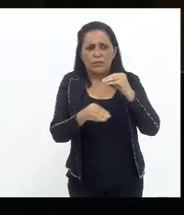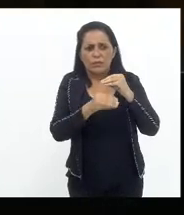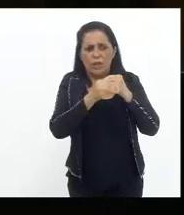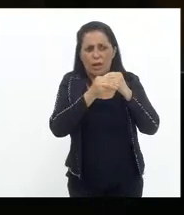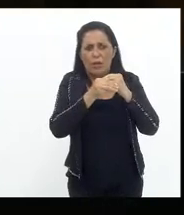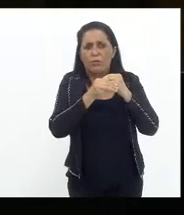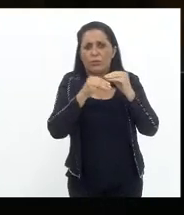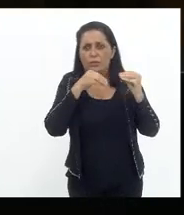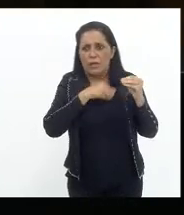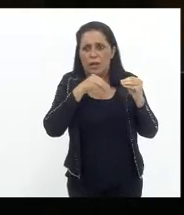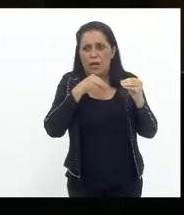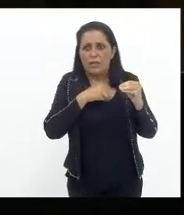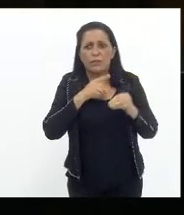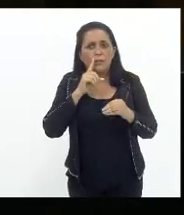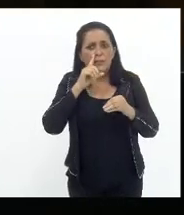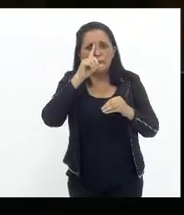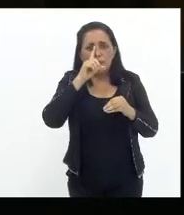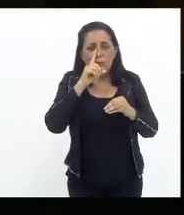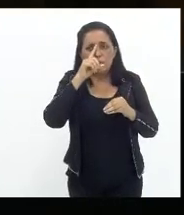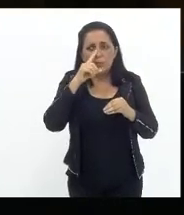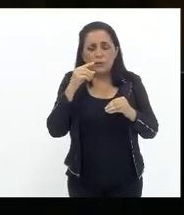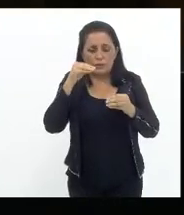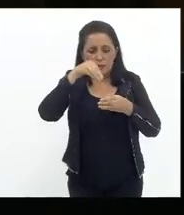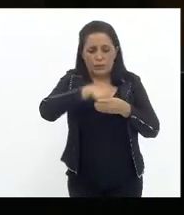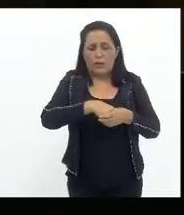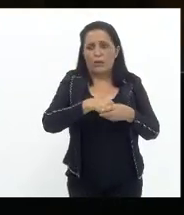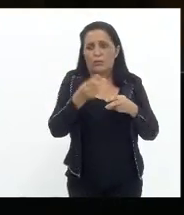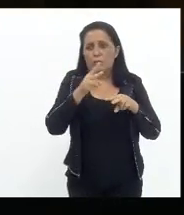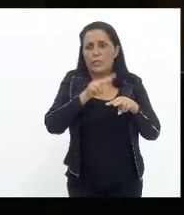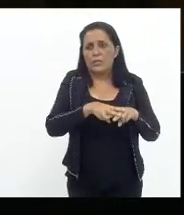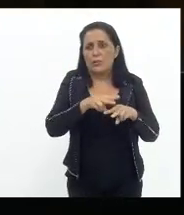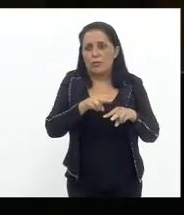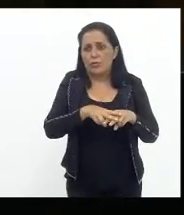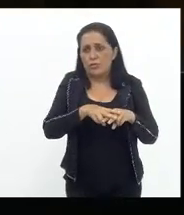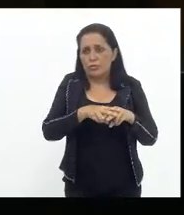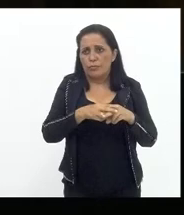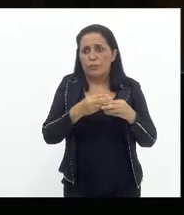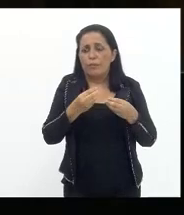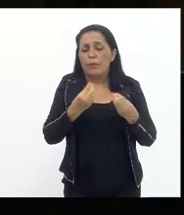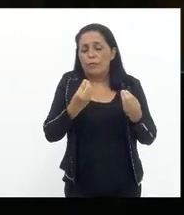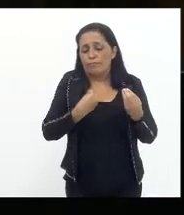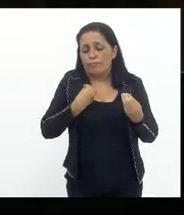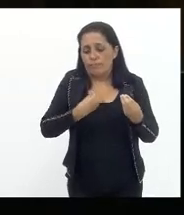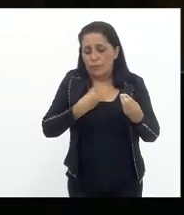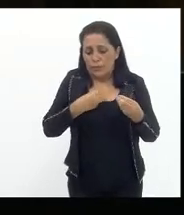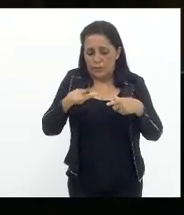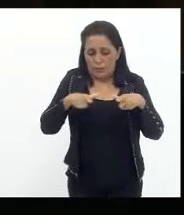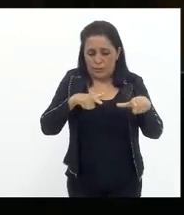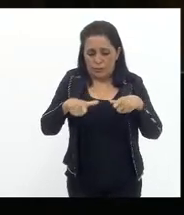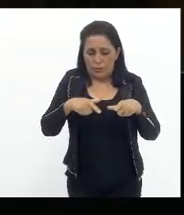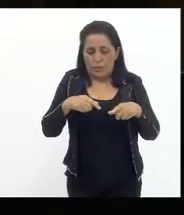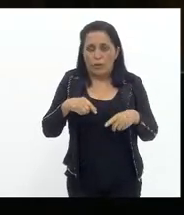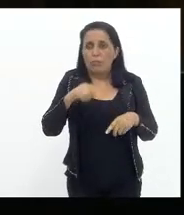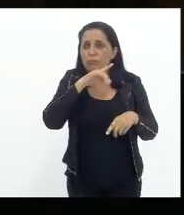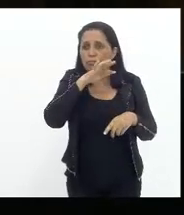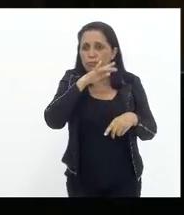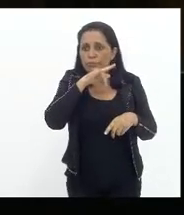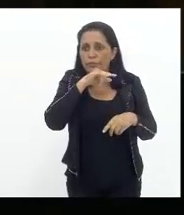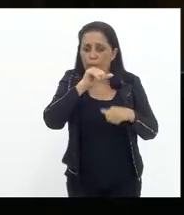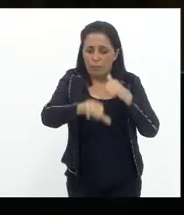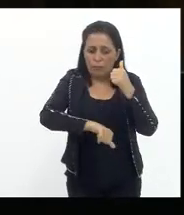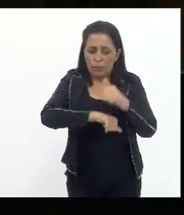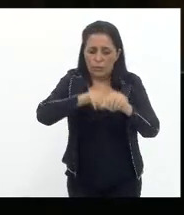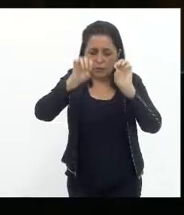e periculosidade que são incompatíveis com as condições vividas por esses agentes. As mudanças estruturais precisam